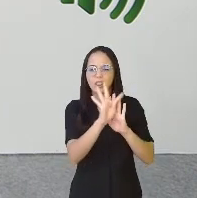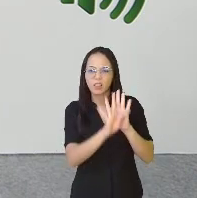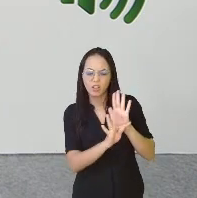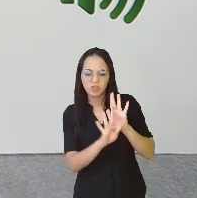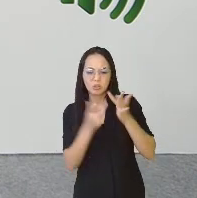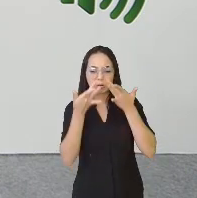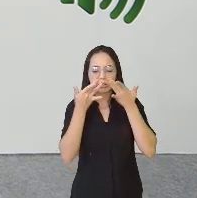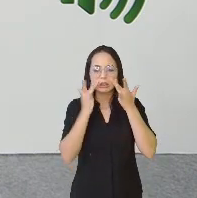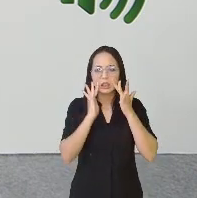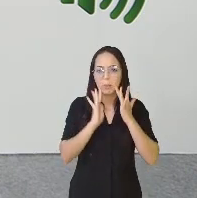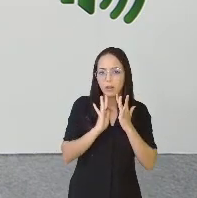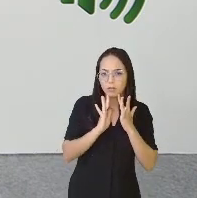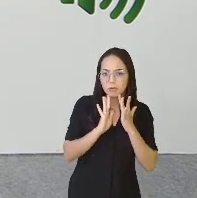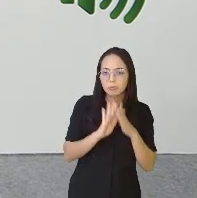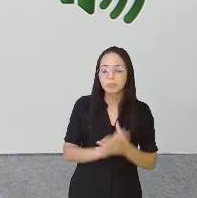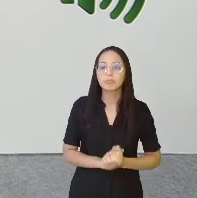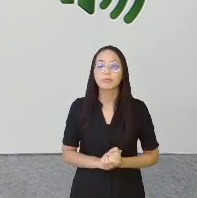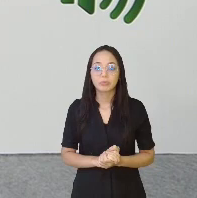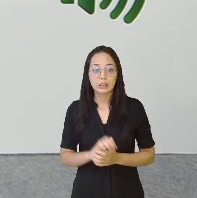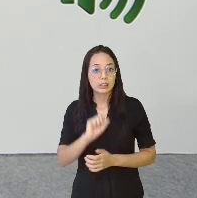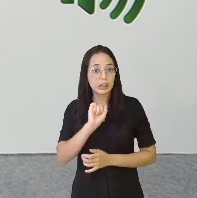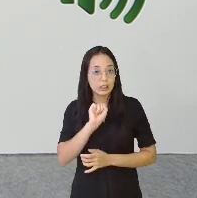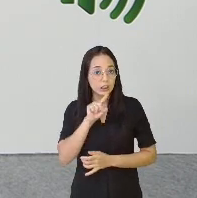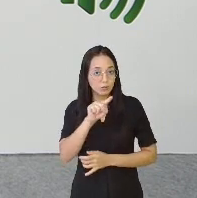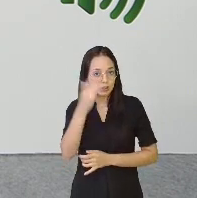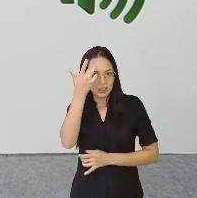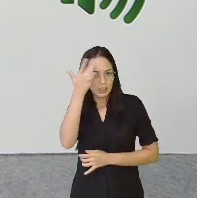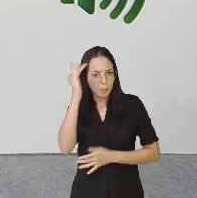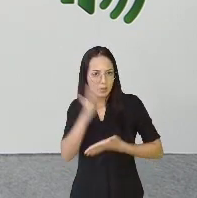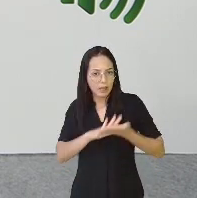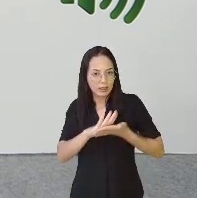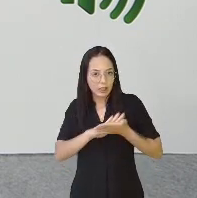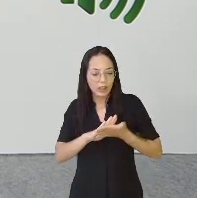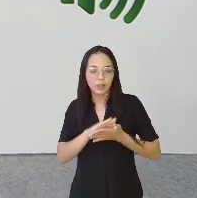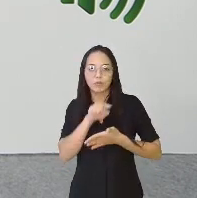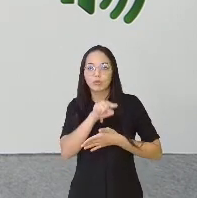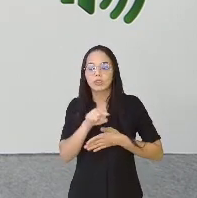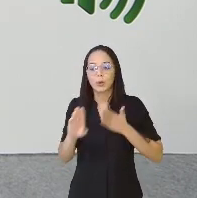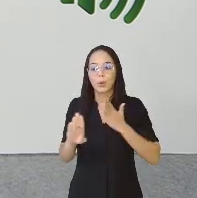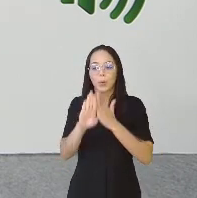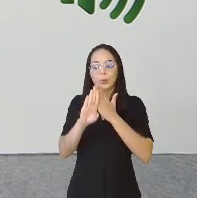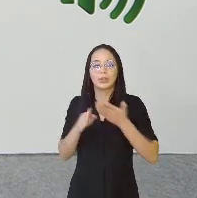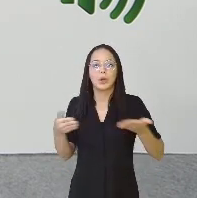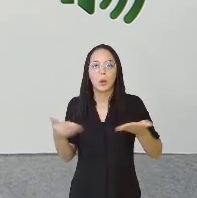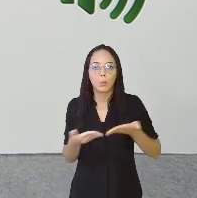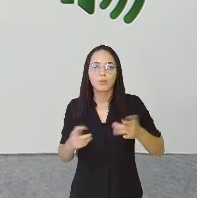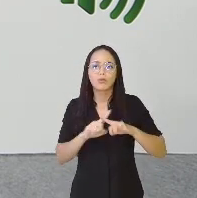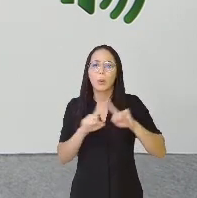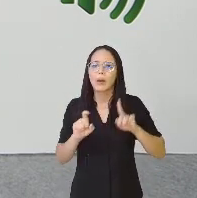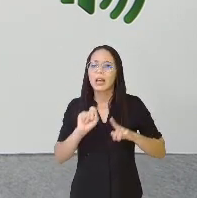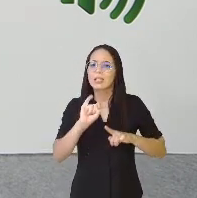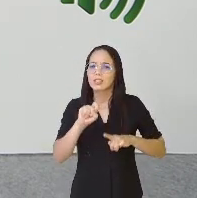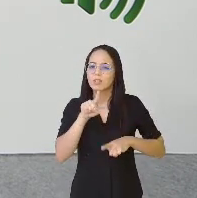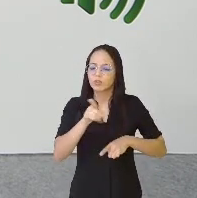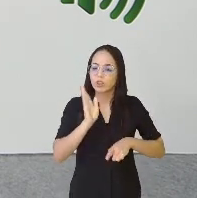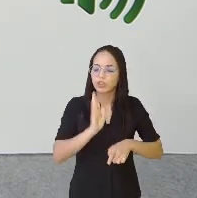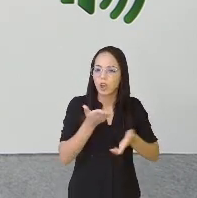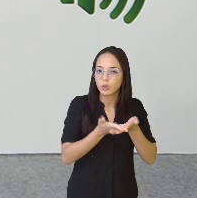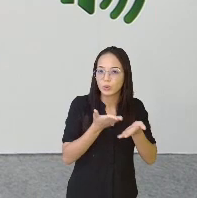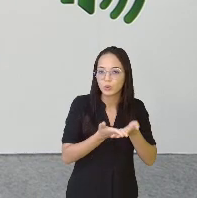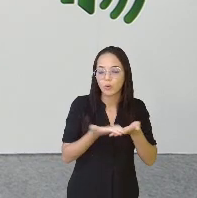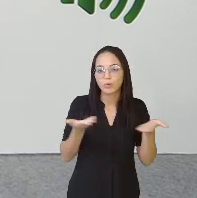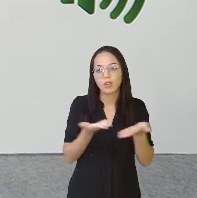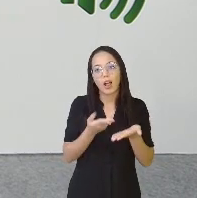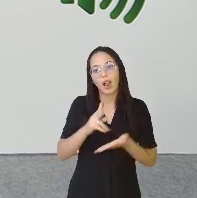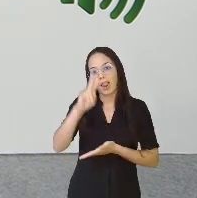dramático? Se você não sabia, você vai saber hoje. E se você já estudou sobre isso, você vai com certeza lembrar mais um